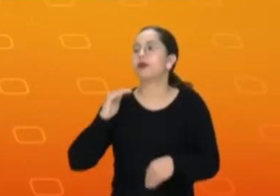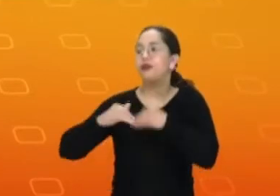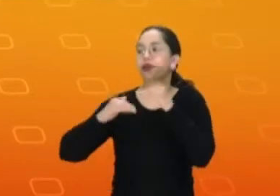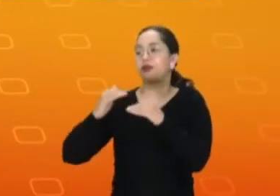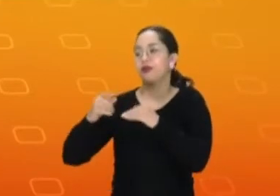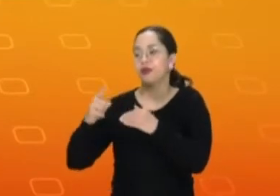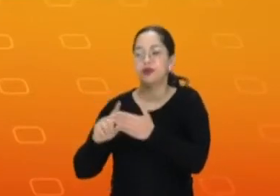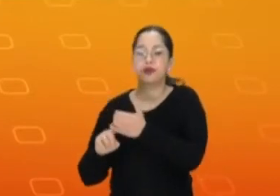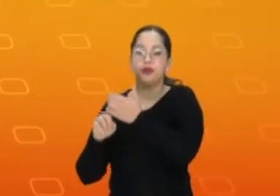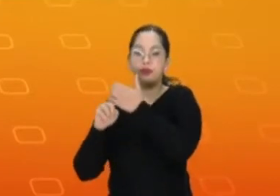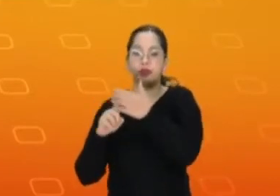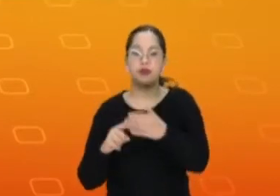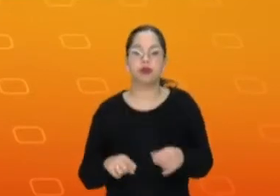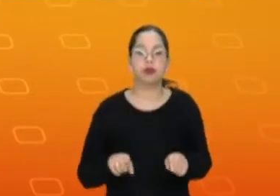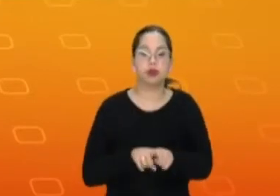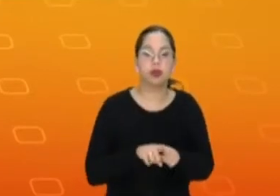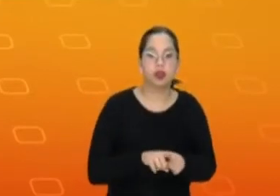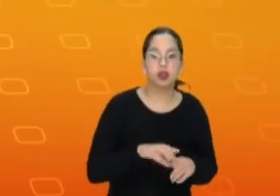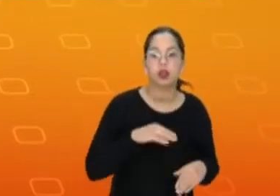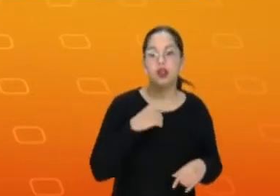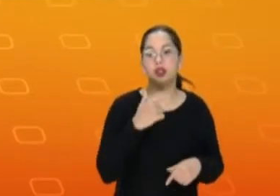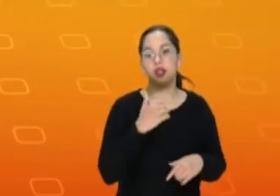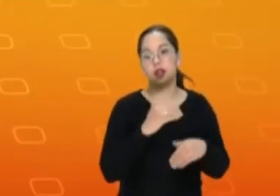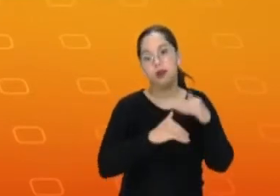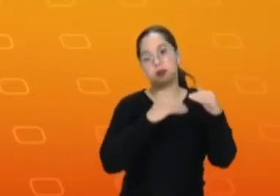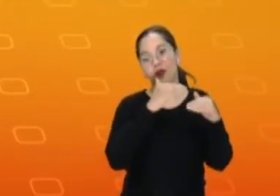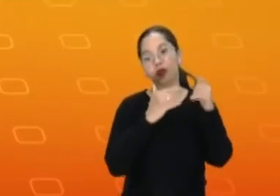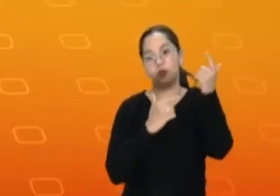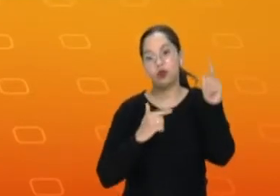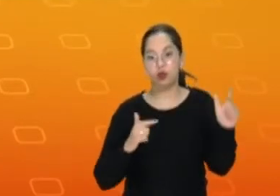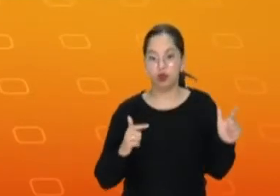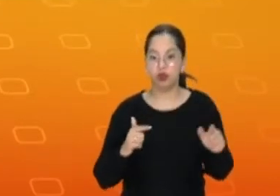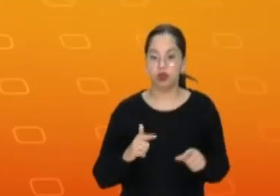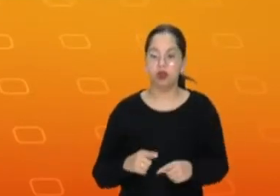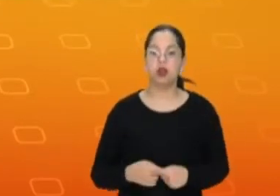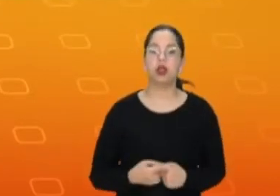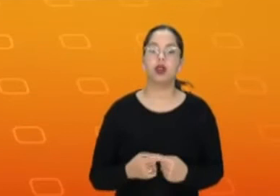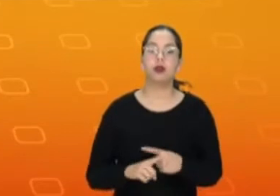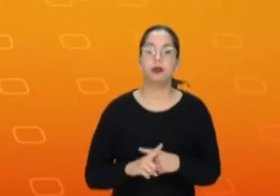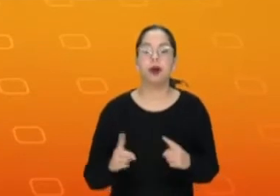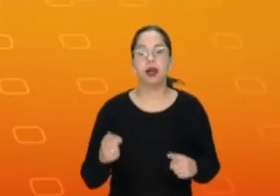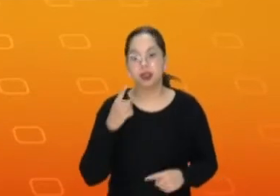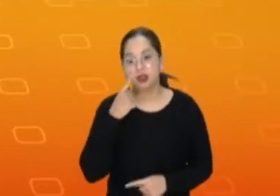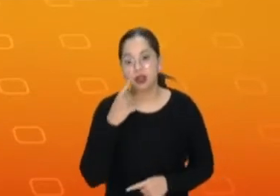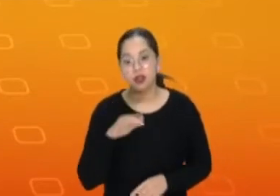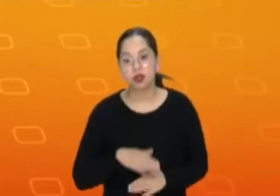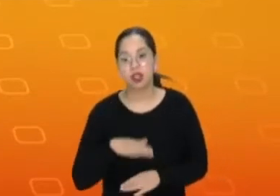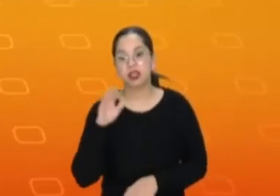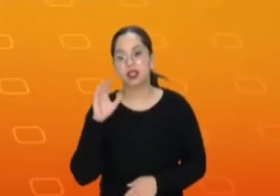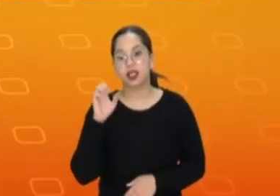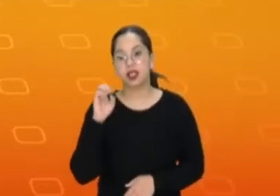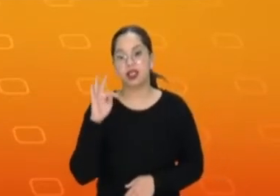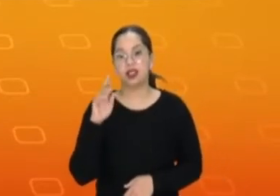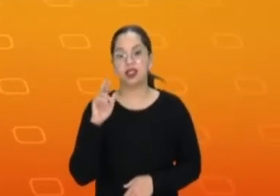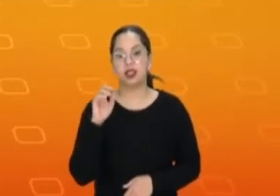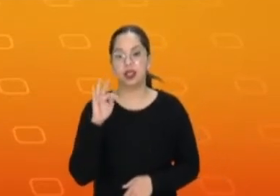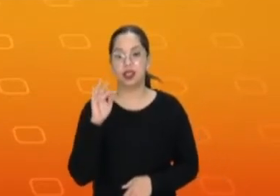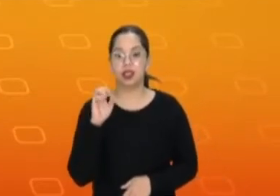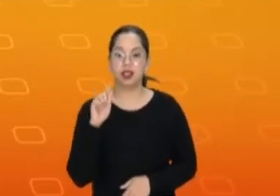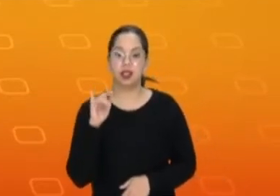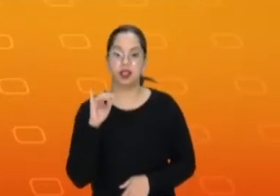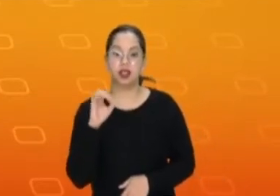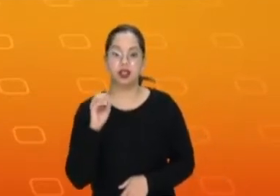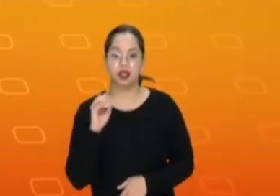tecnológicas. Olhando pelo ponto de vista mais estratégico, eu diria que a gente vai